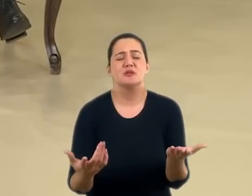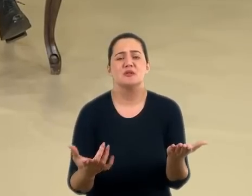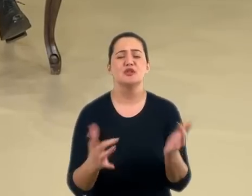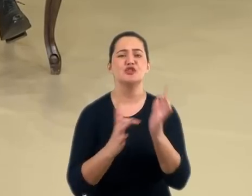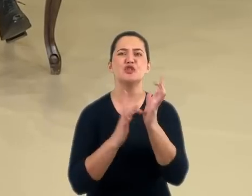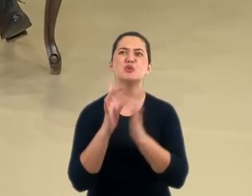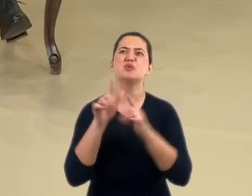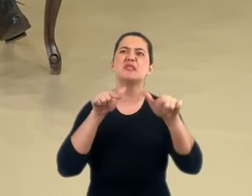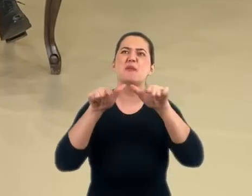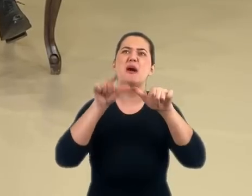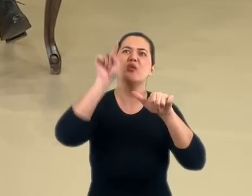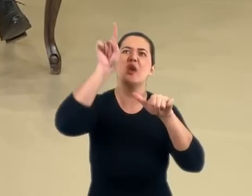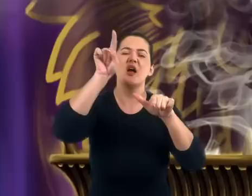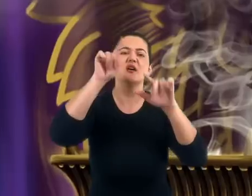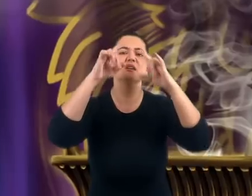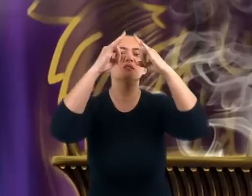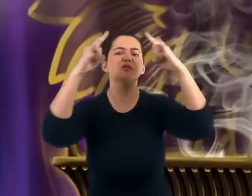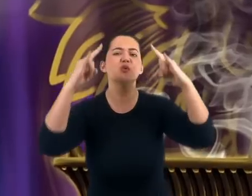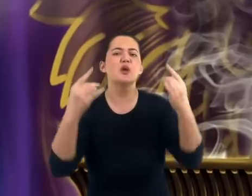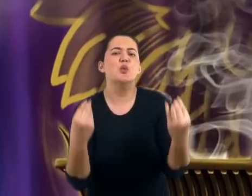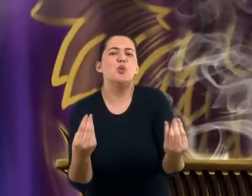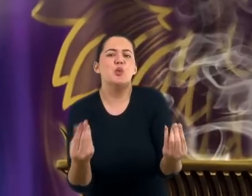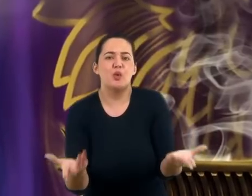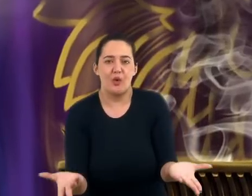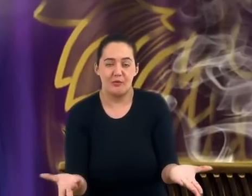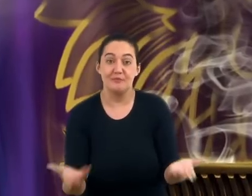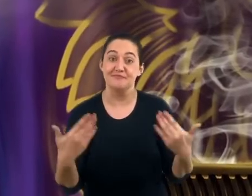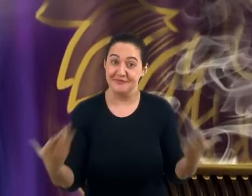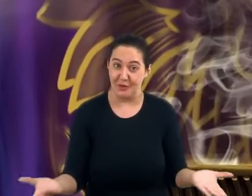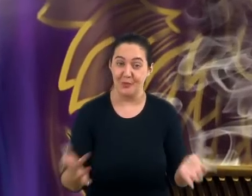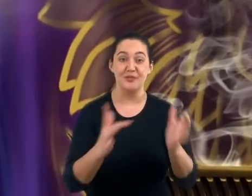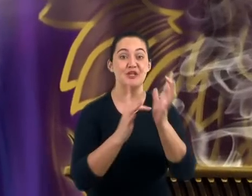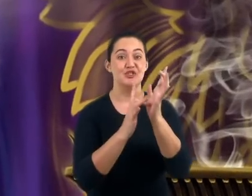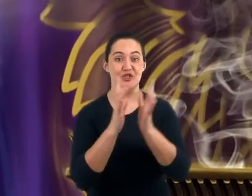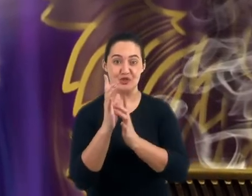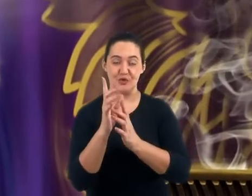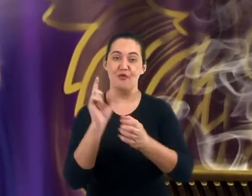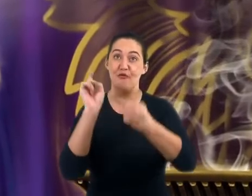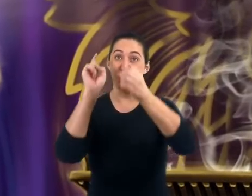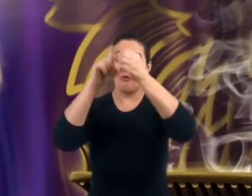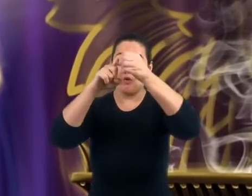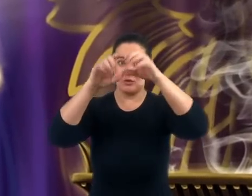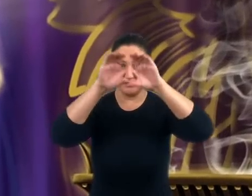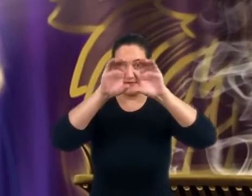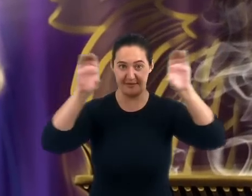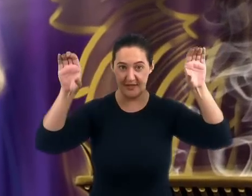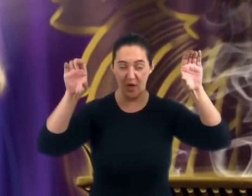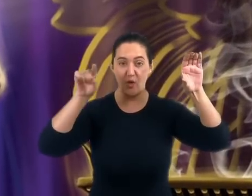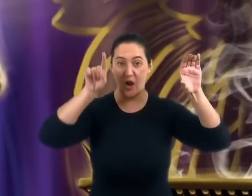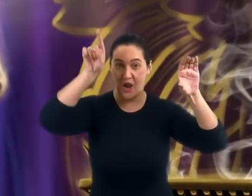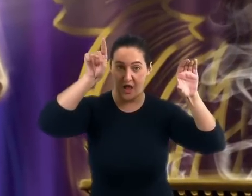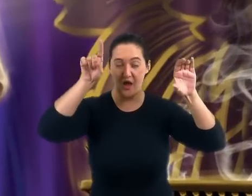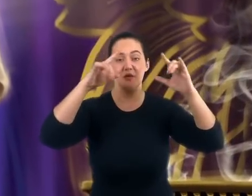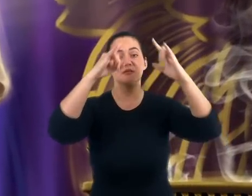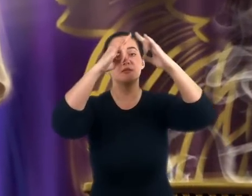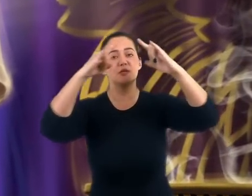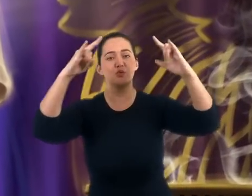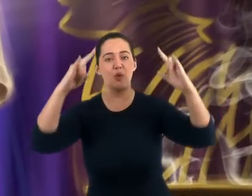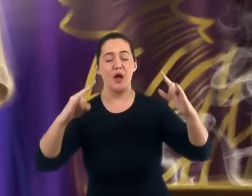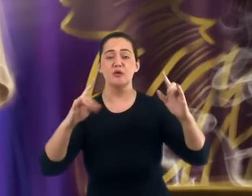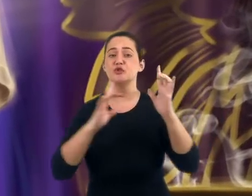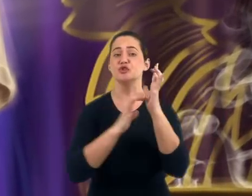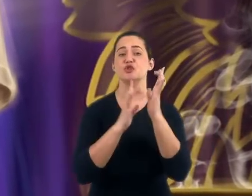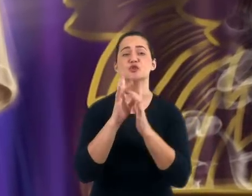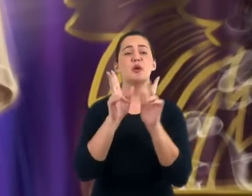esse ministério que ele iniciou ali? Bem, desde que Jesus voltou para o Pai, voltou para o céu, ele passou a servir como